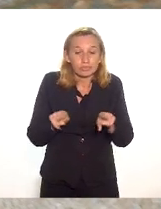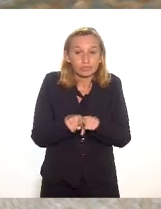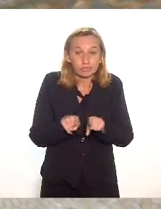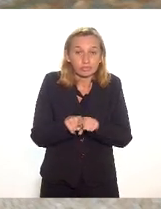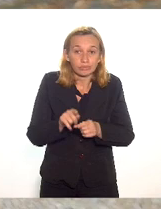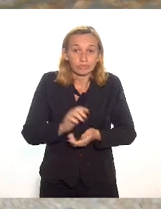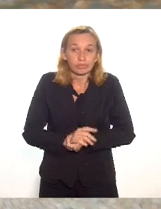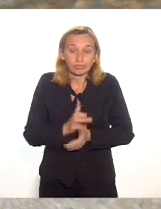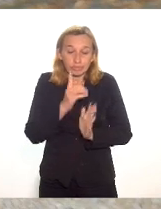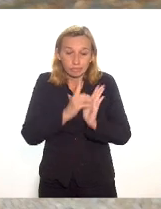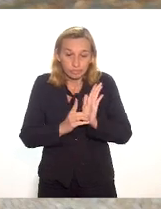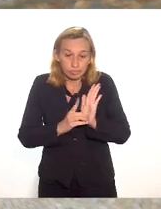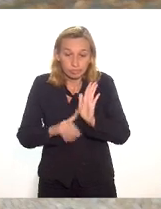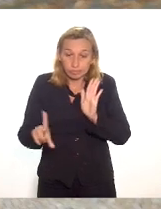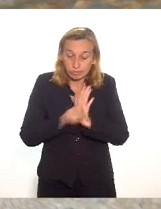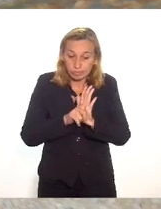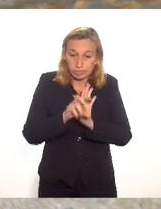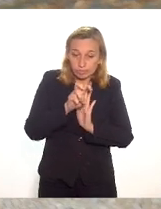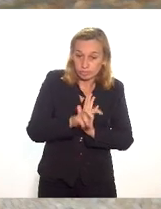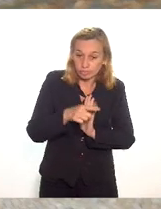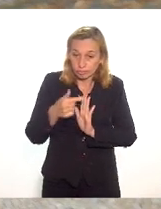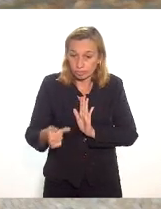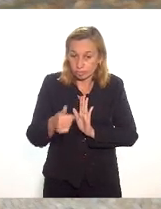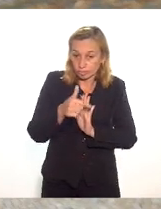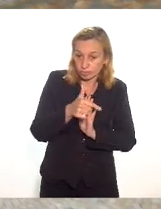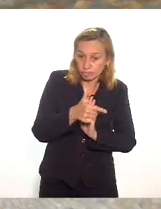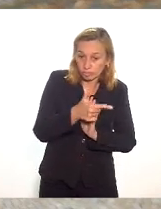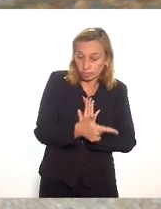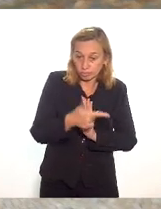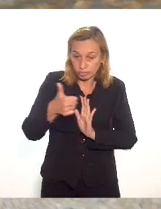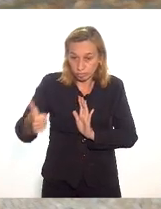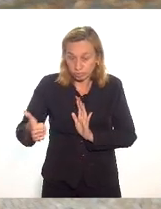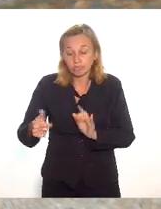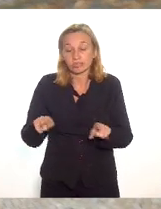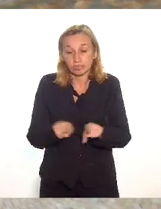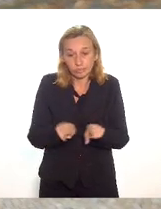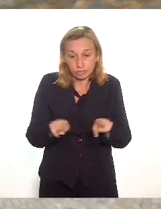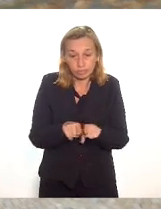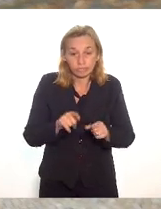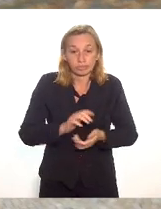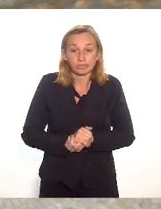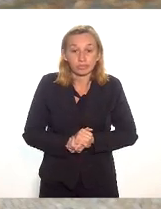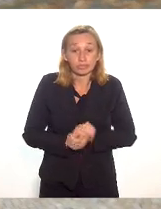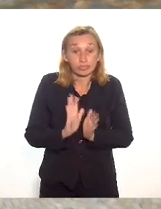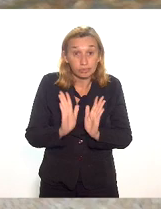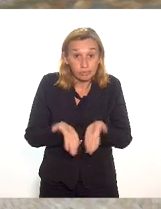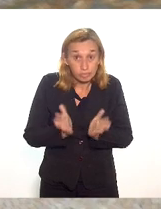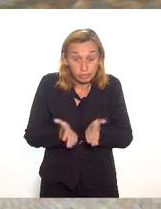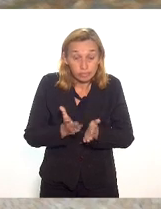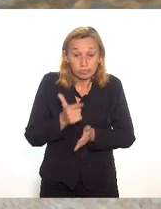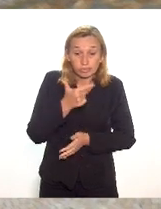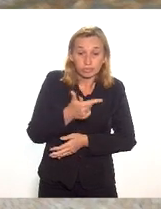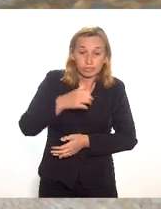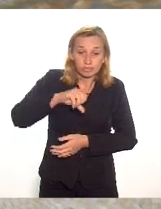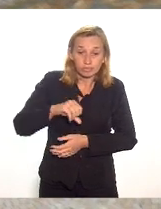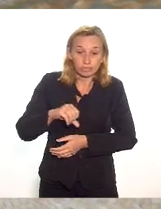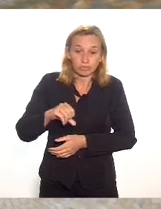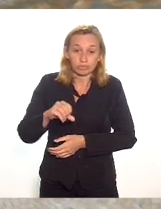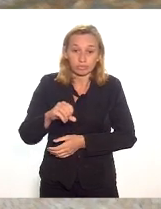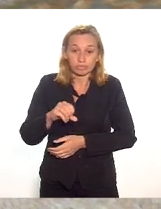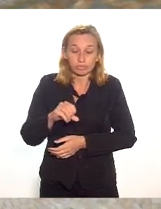e o decreto legislativo 57/2001 e também, por hoje, 29 de